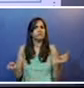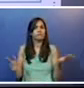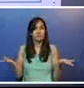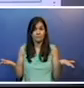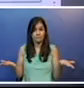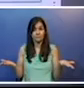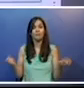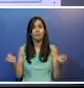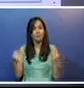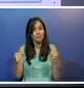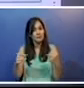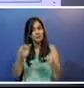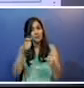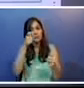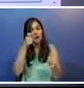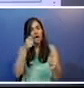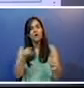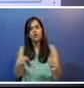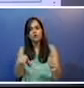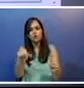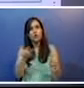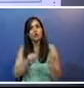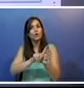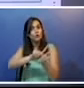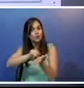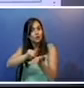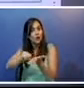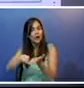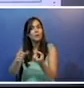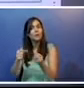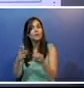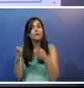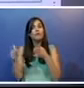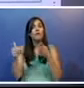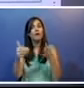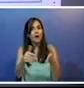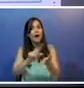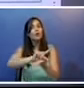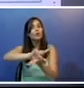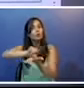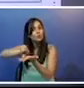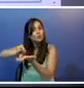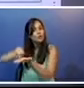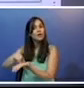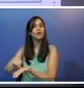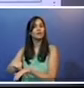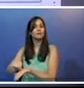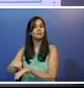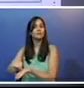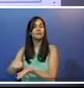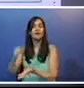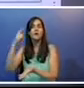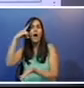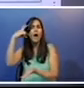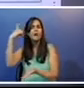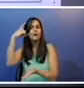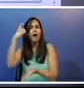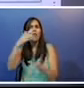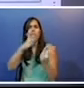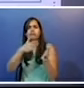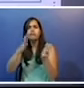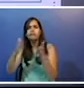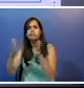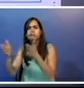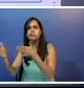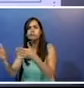que observar. Escolhi um gênero, eu tenho que... A minha sequência de ideias, ela tem que ser coerente